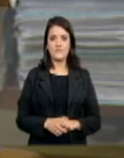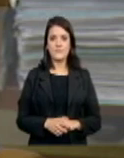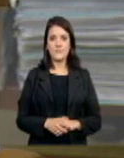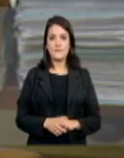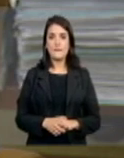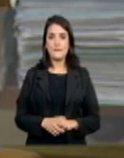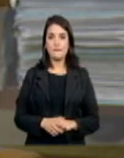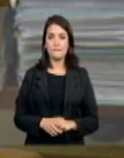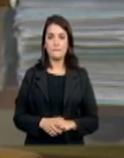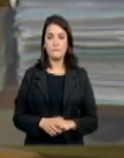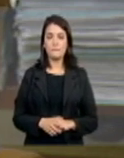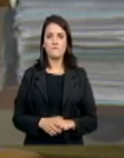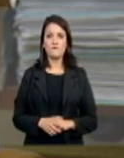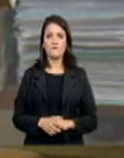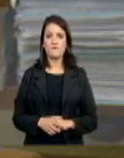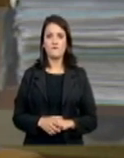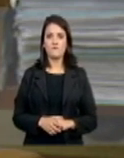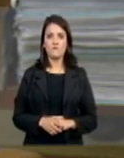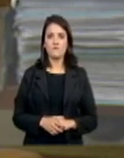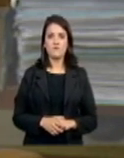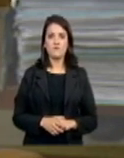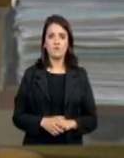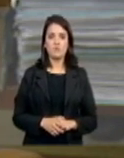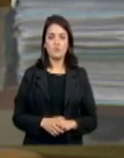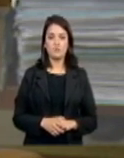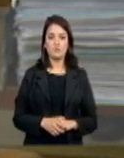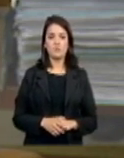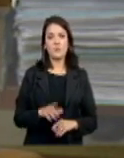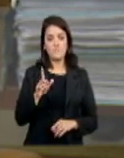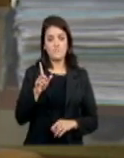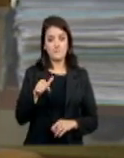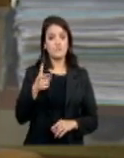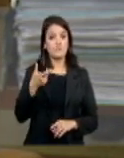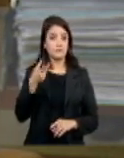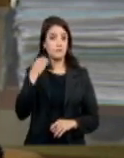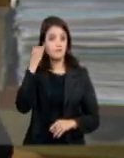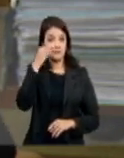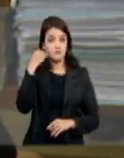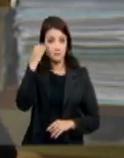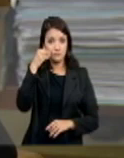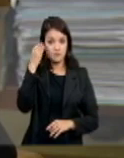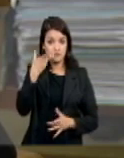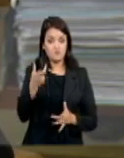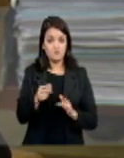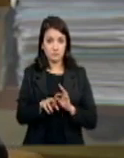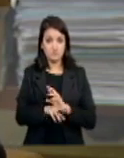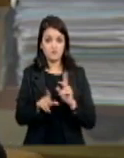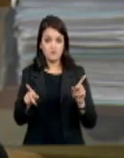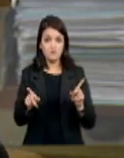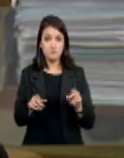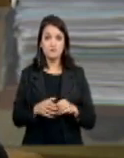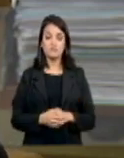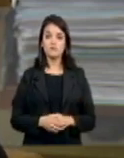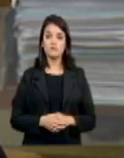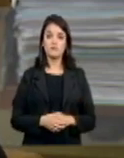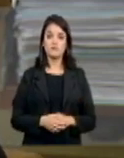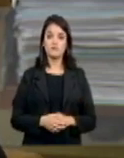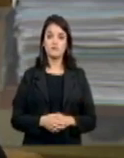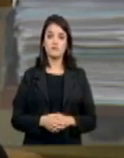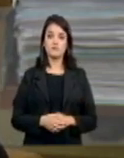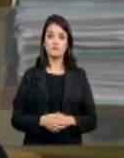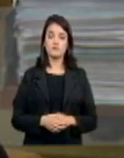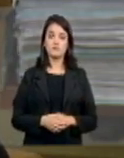da conseqüência daí resultantes não só o senhor presidente essa essa